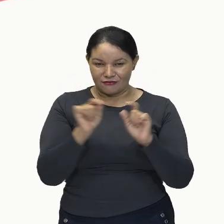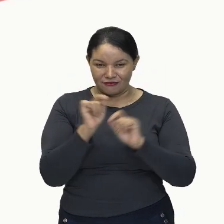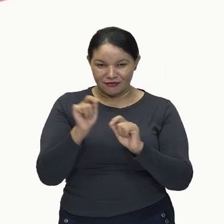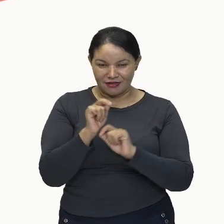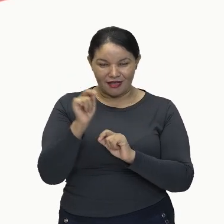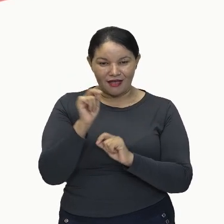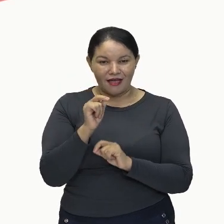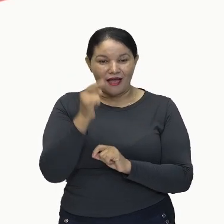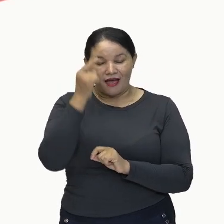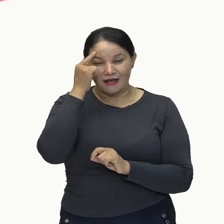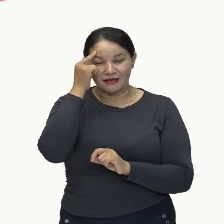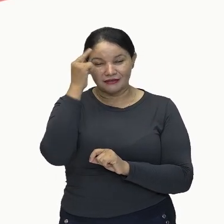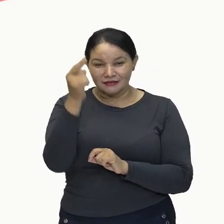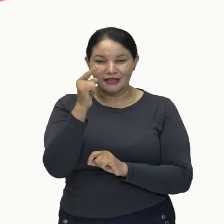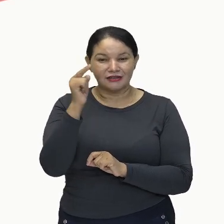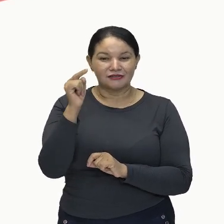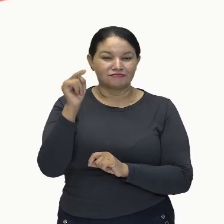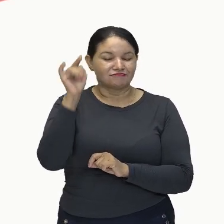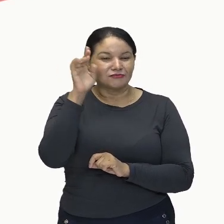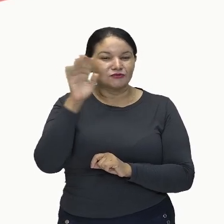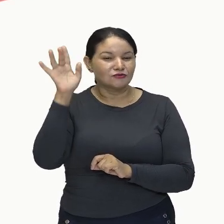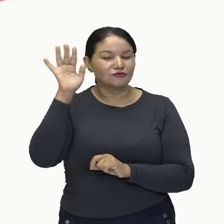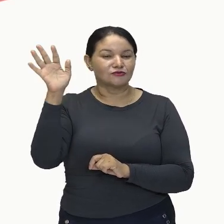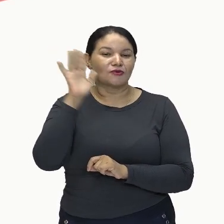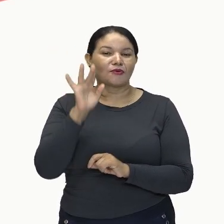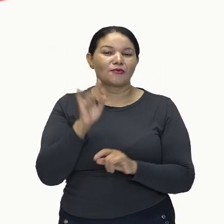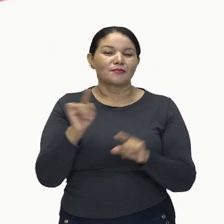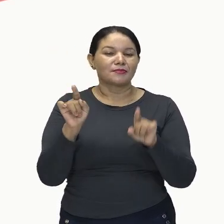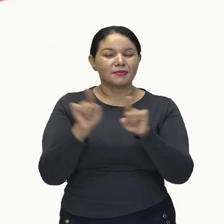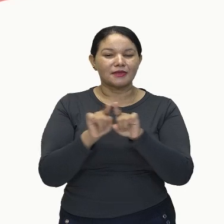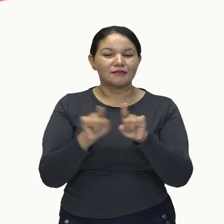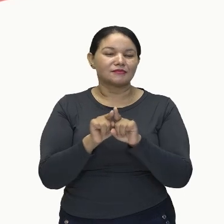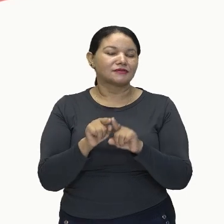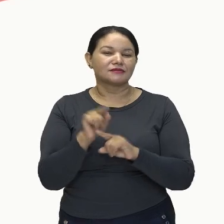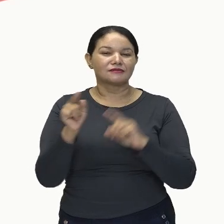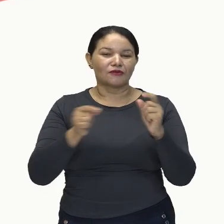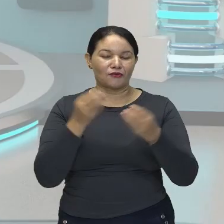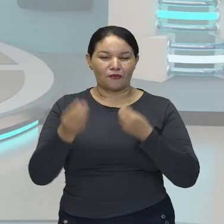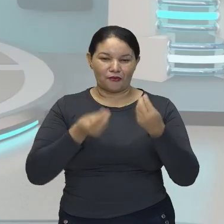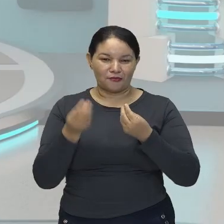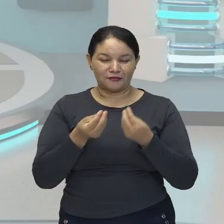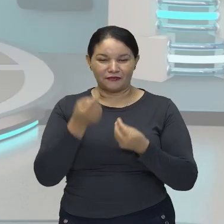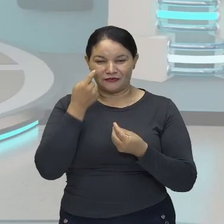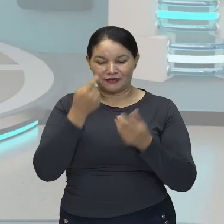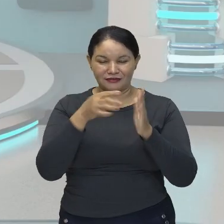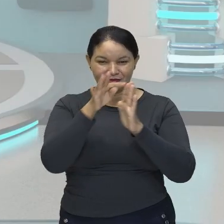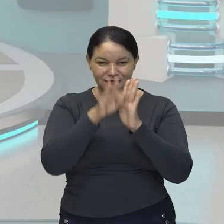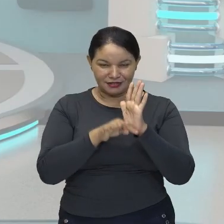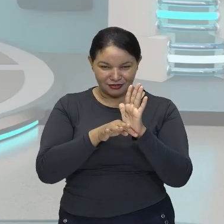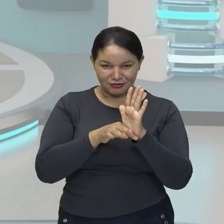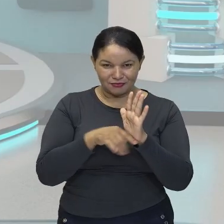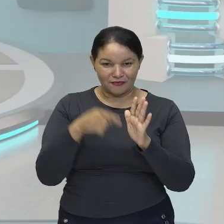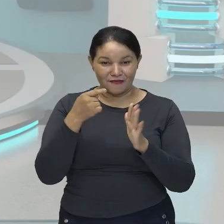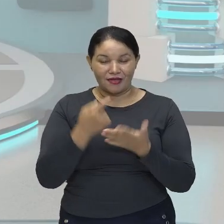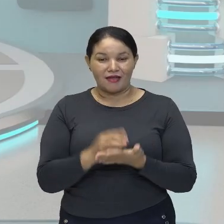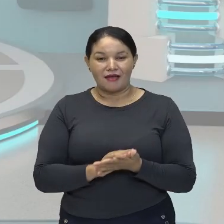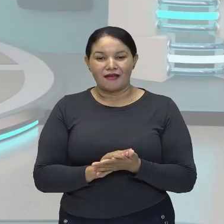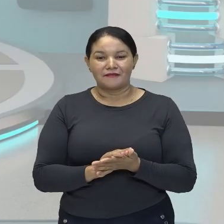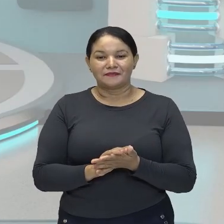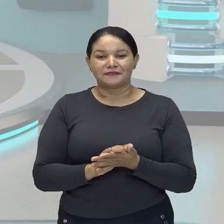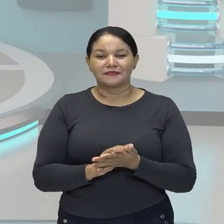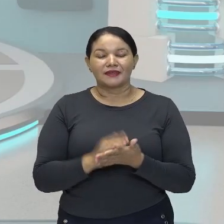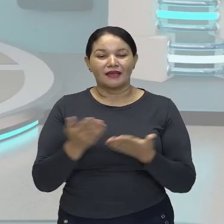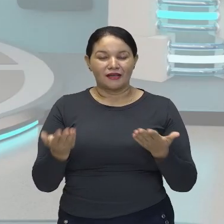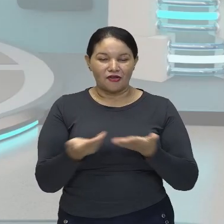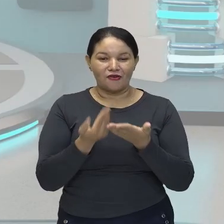sonho, da psicanálise, da loucura também, nós vamos observar um texto. E observem que no texto que nós vamos